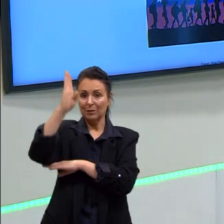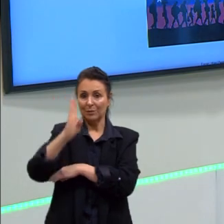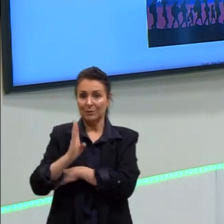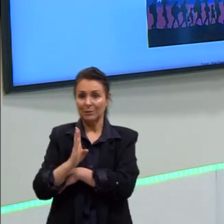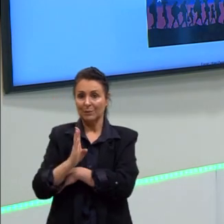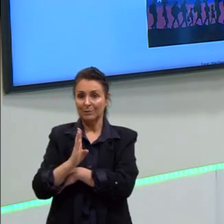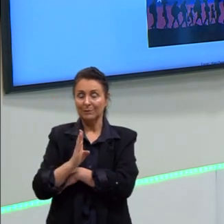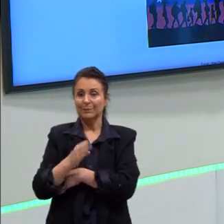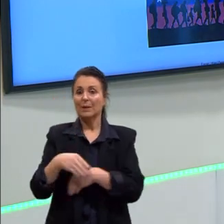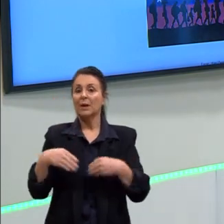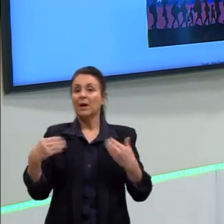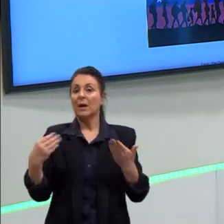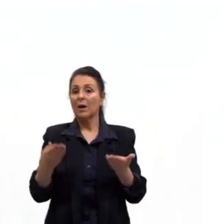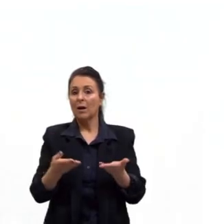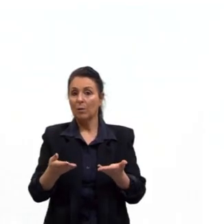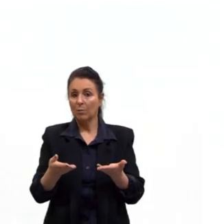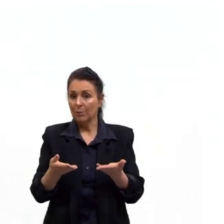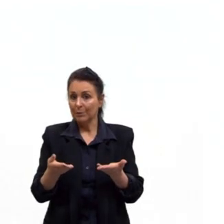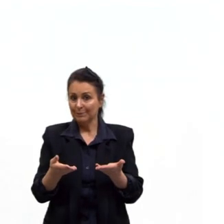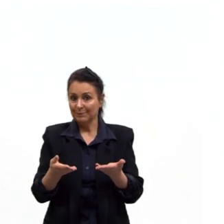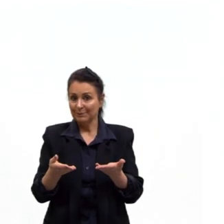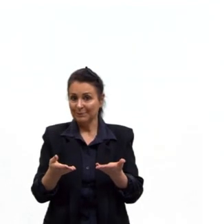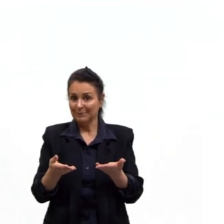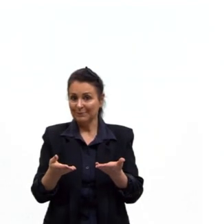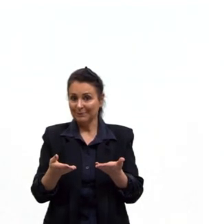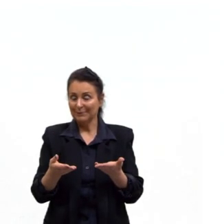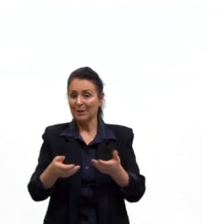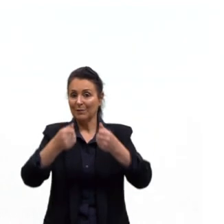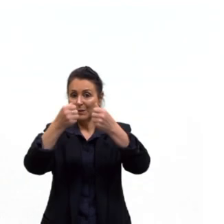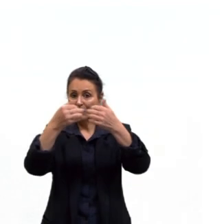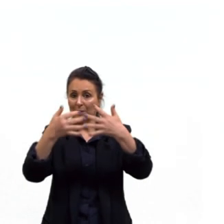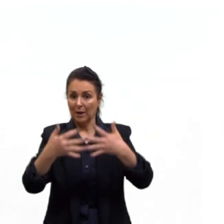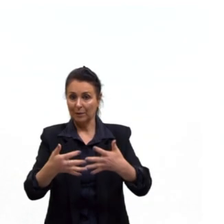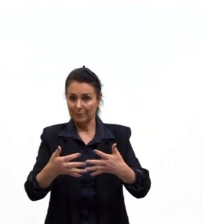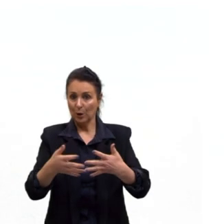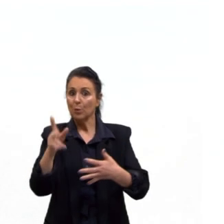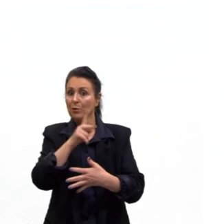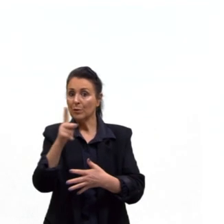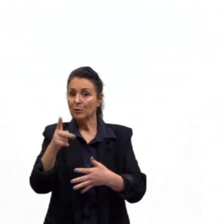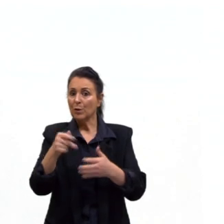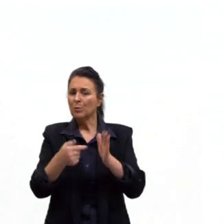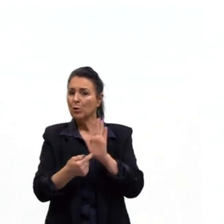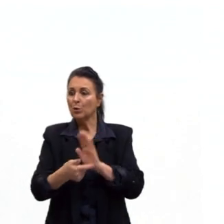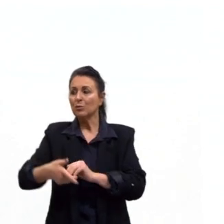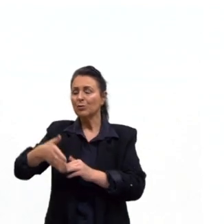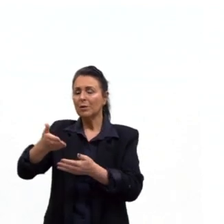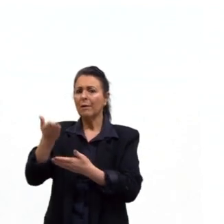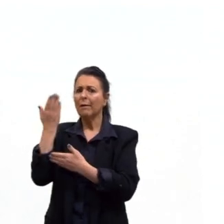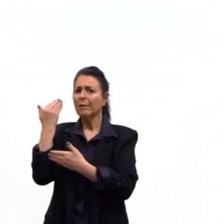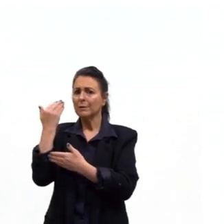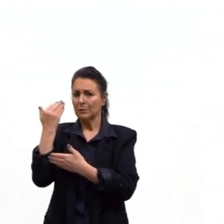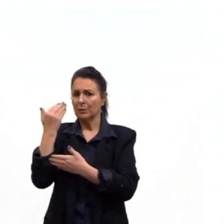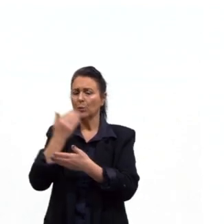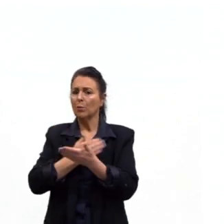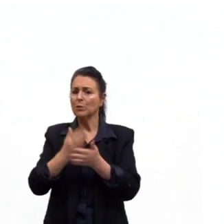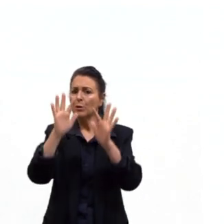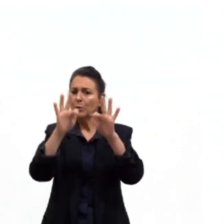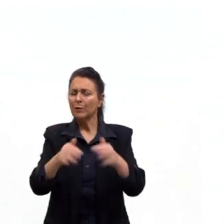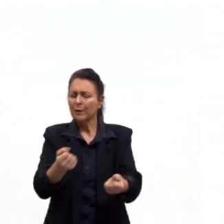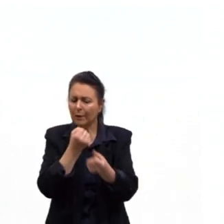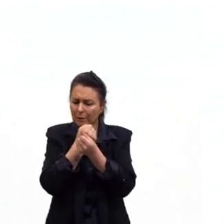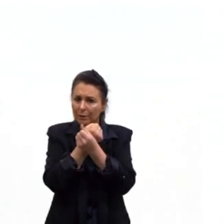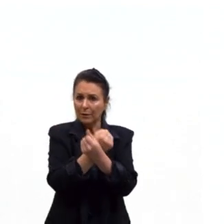E Agora Nós entramos nos dias de hoje tá gurizada que ela foi uma formação antiga a partir de do fim da escravidão agora nos anos